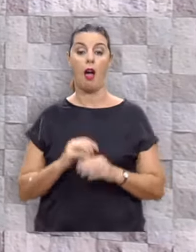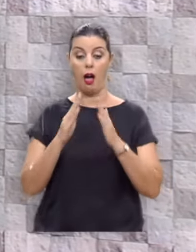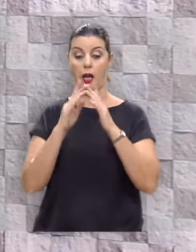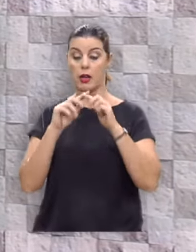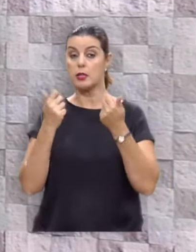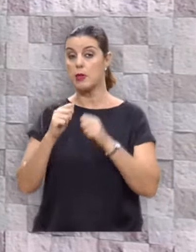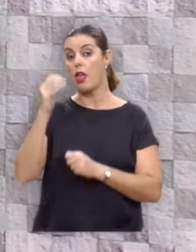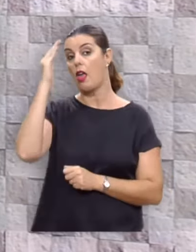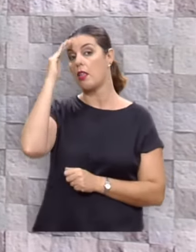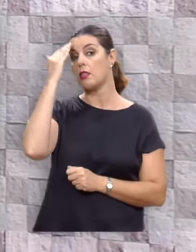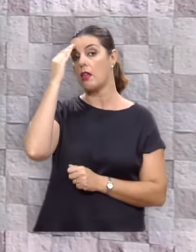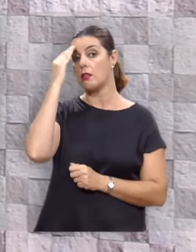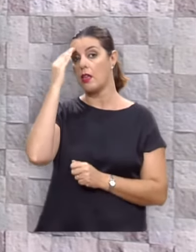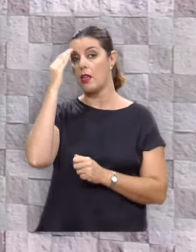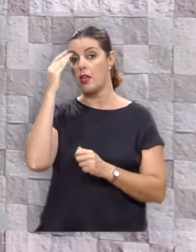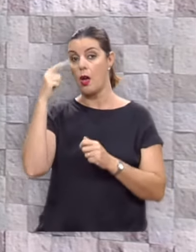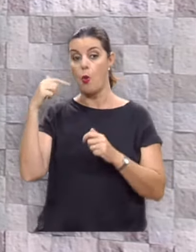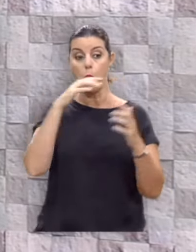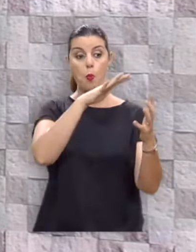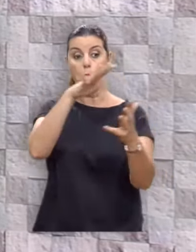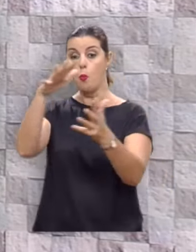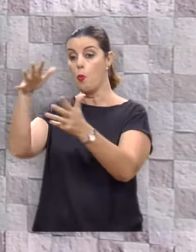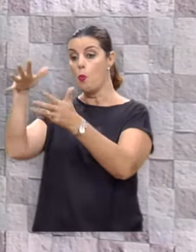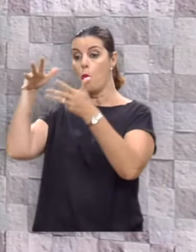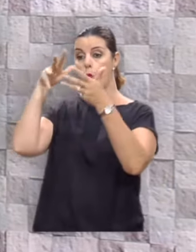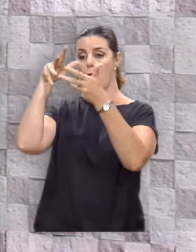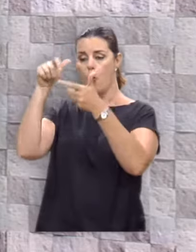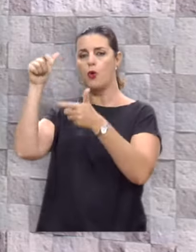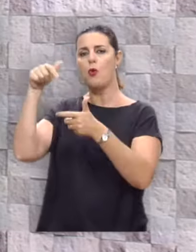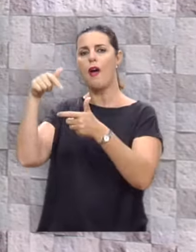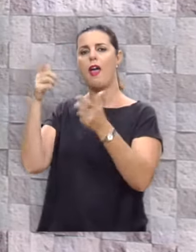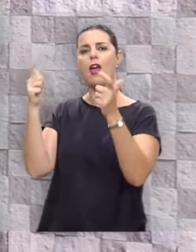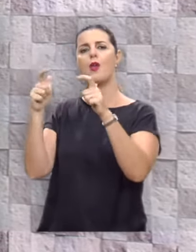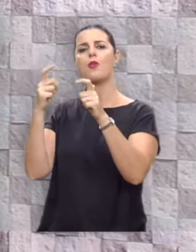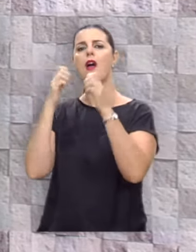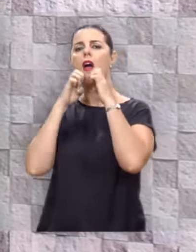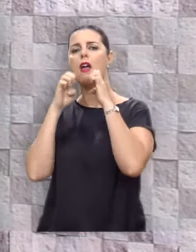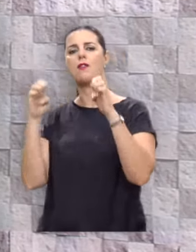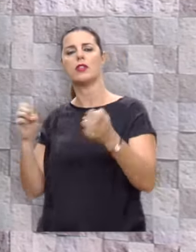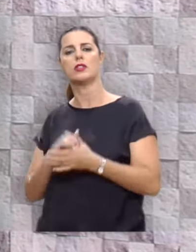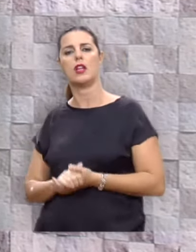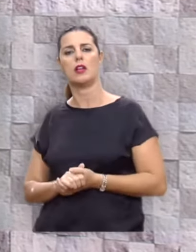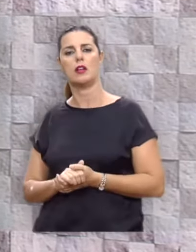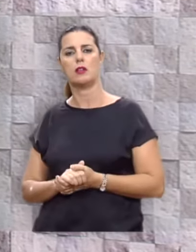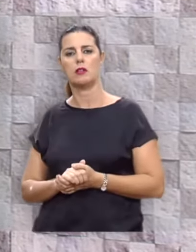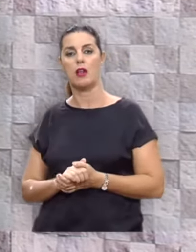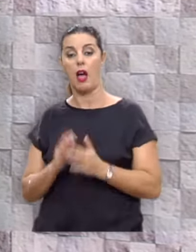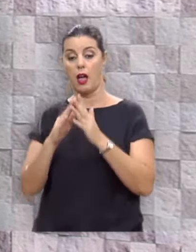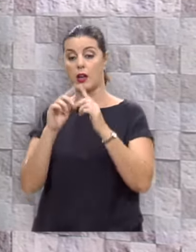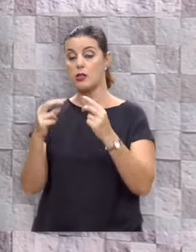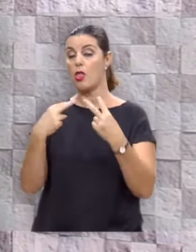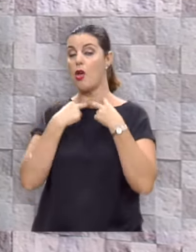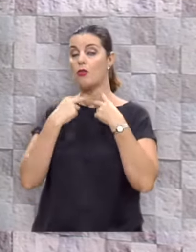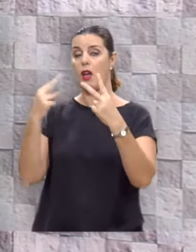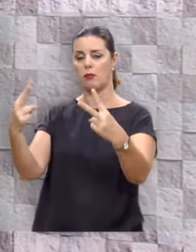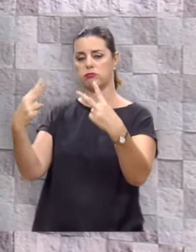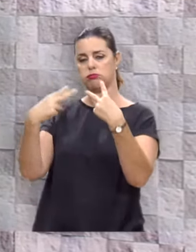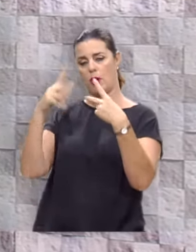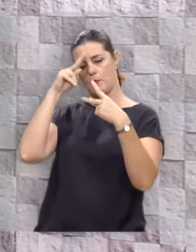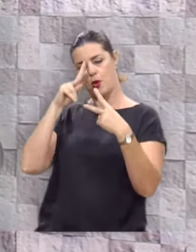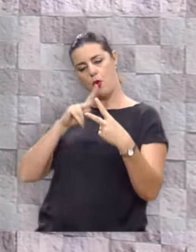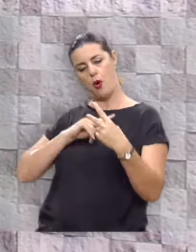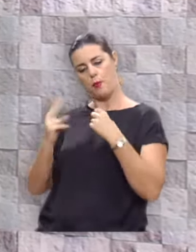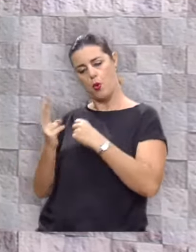entender que o seu campo é o mundo. A igreja não pode apenas olhar para ela mesma, apacentar ela